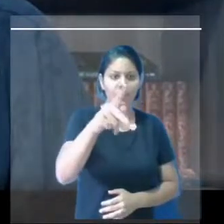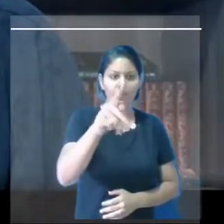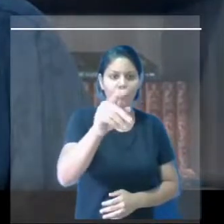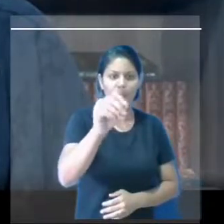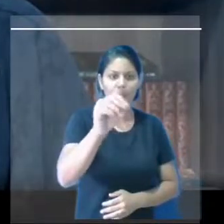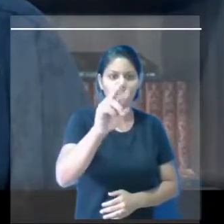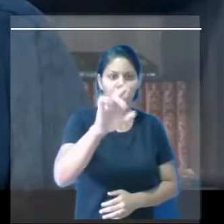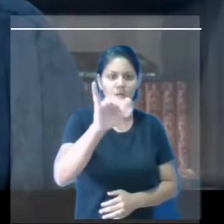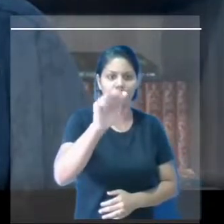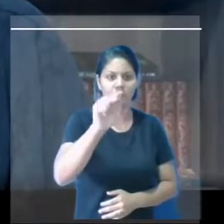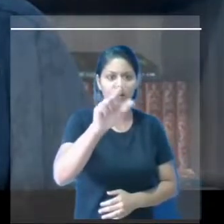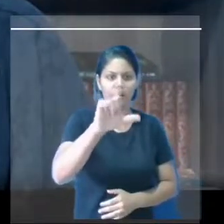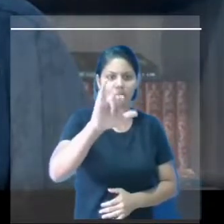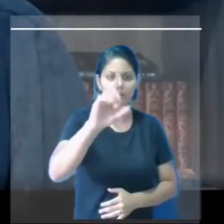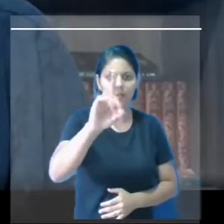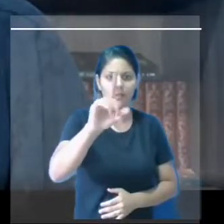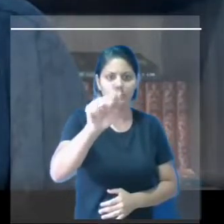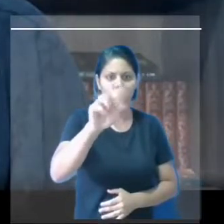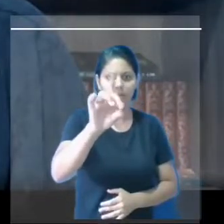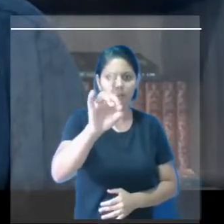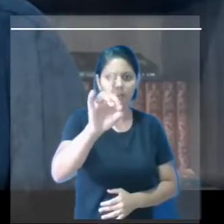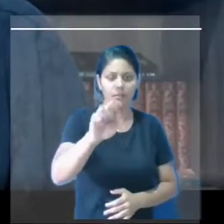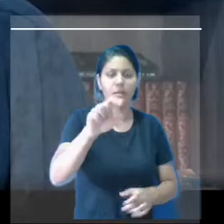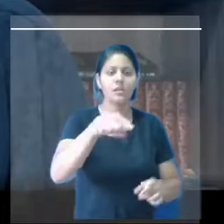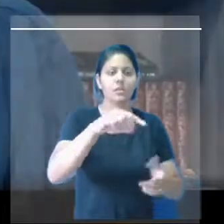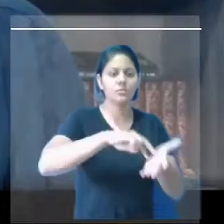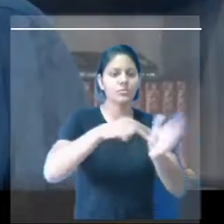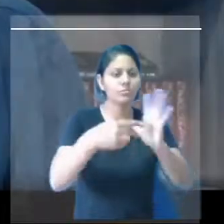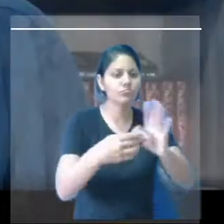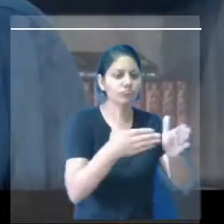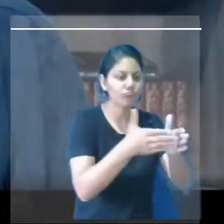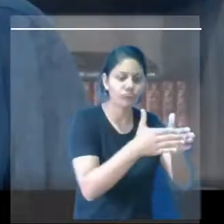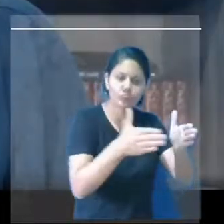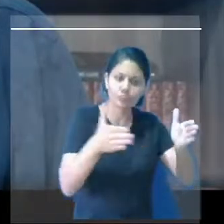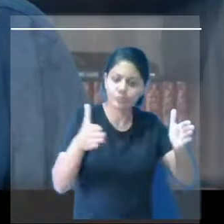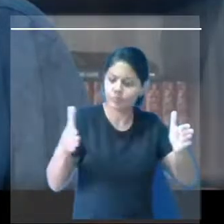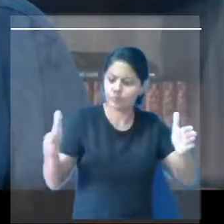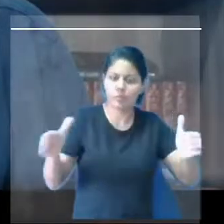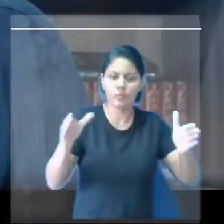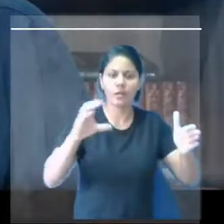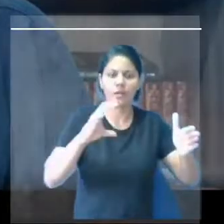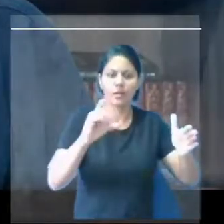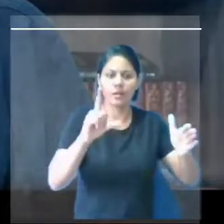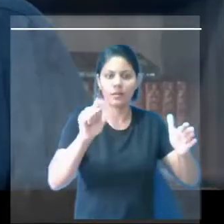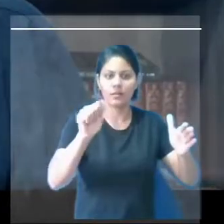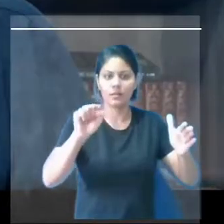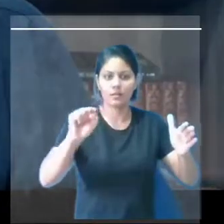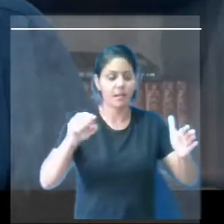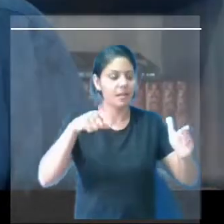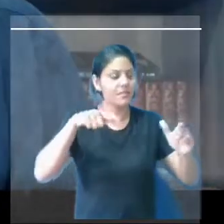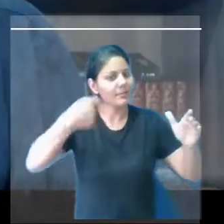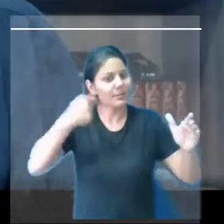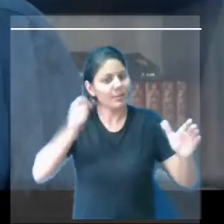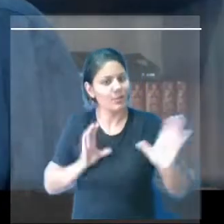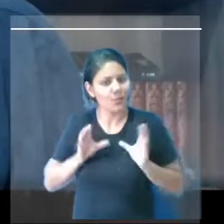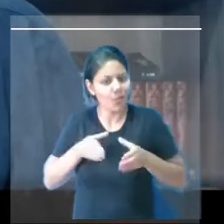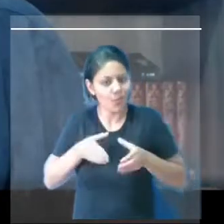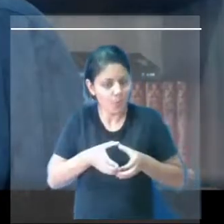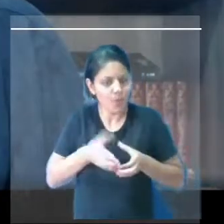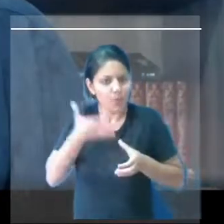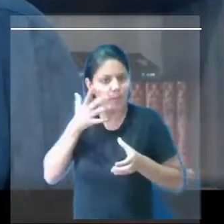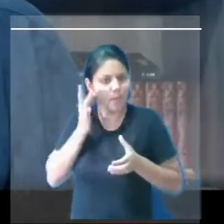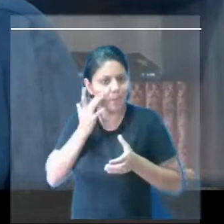uma obra clássica, para que a obra se torne clássica, ela precisa necessariamente de um grupo de admiradores. Como assim, grupo